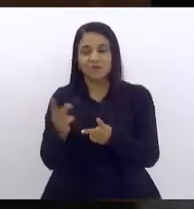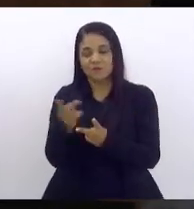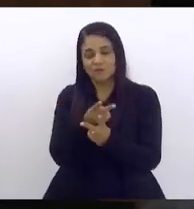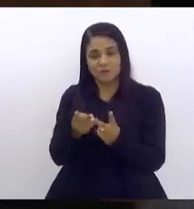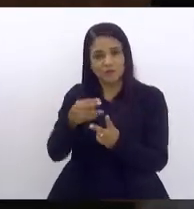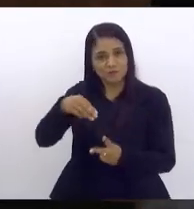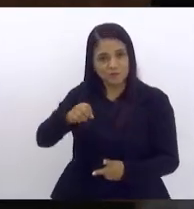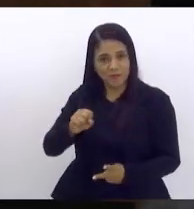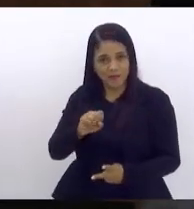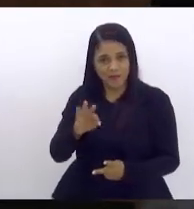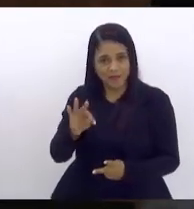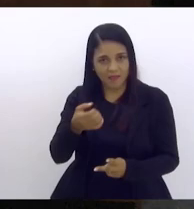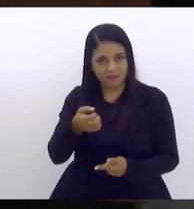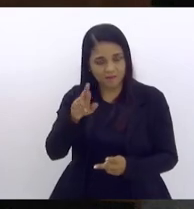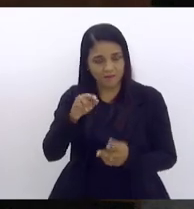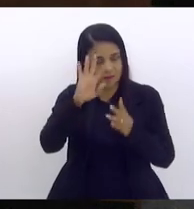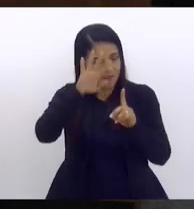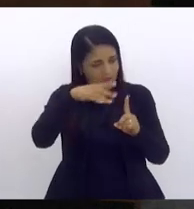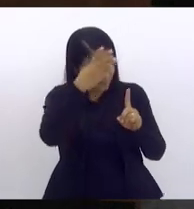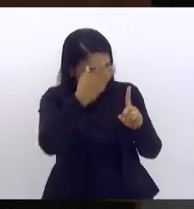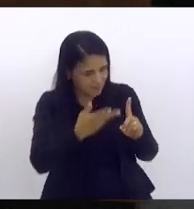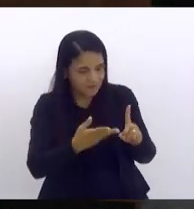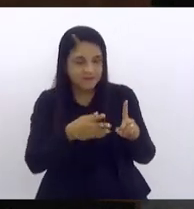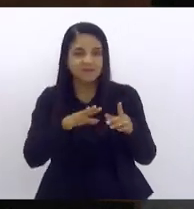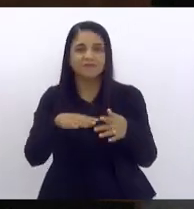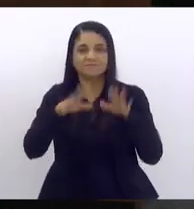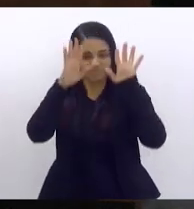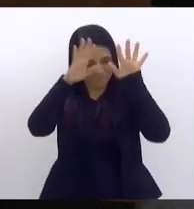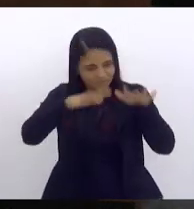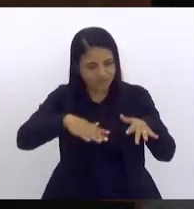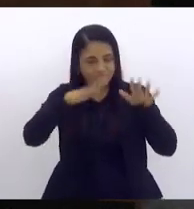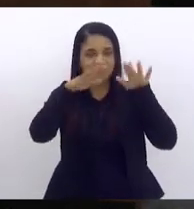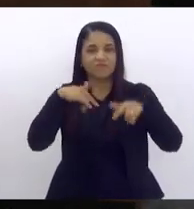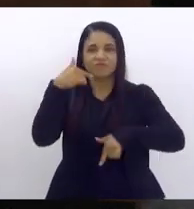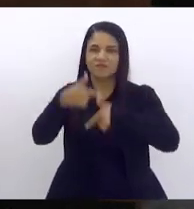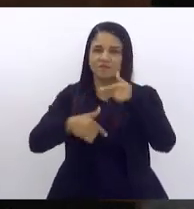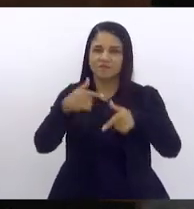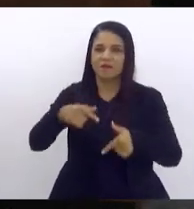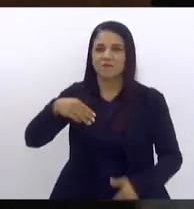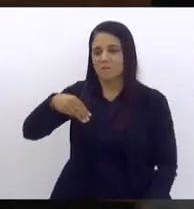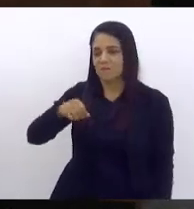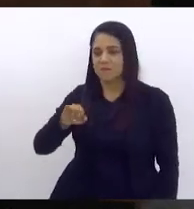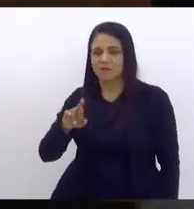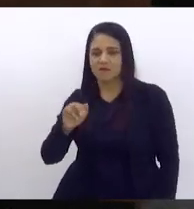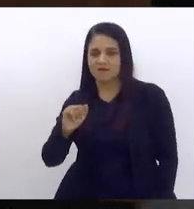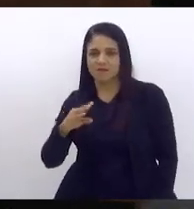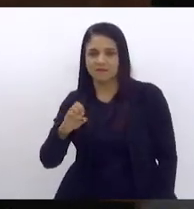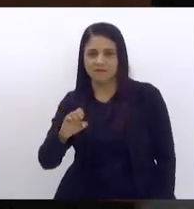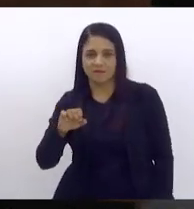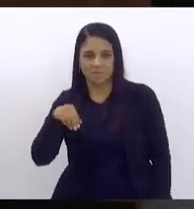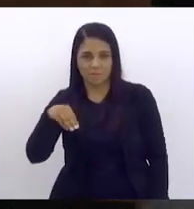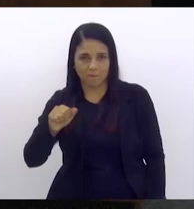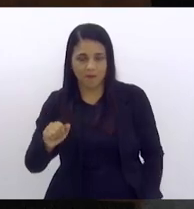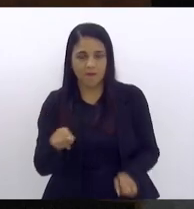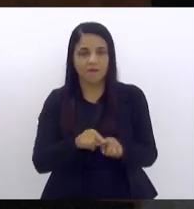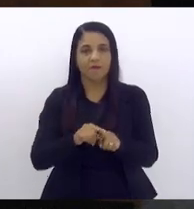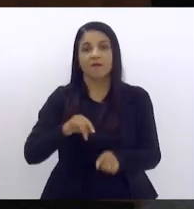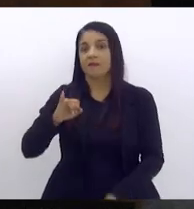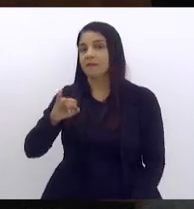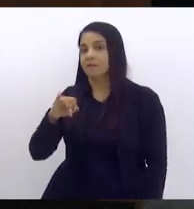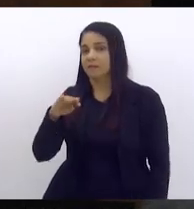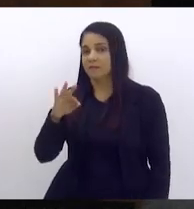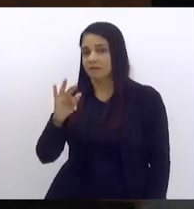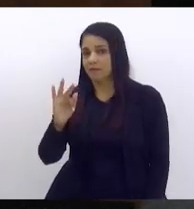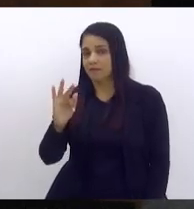Joaquim têm que ser reverenciado no seu trabalho, Miracema, Natividade, Itaperuna. O Noroeste Fluminense, de